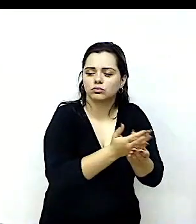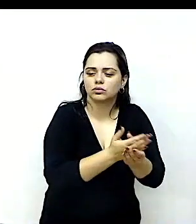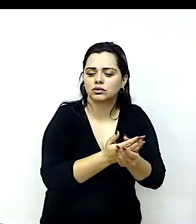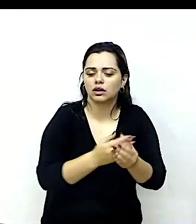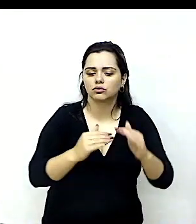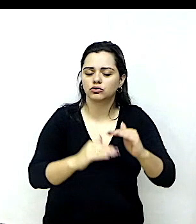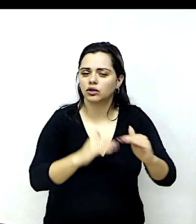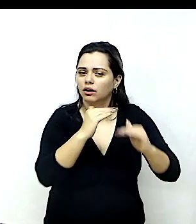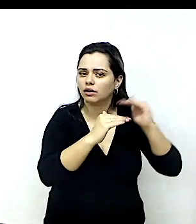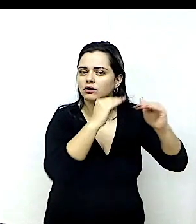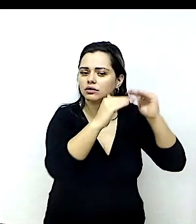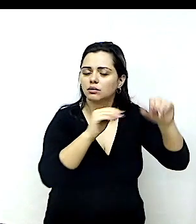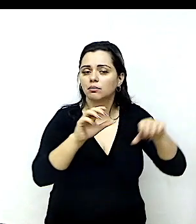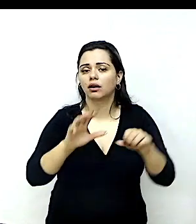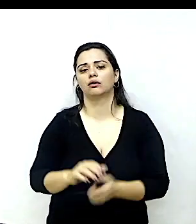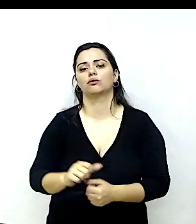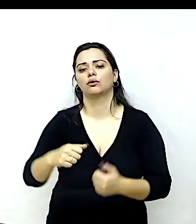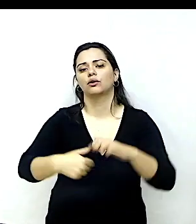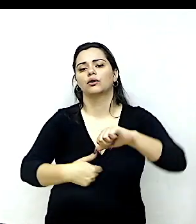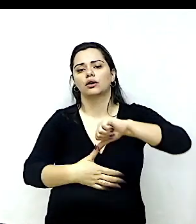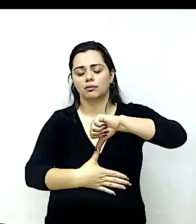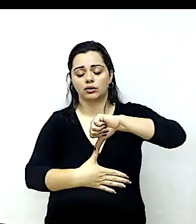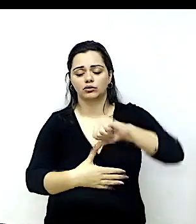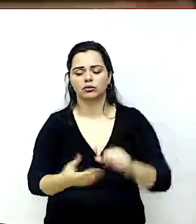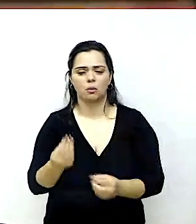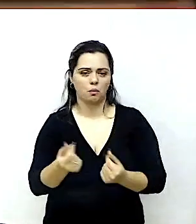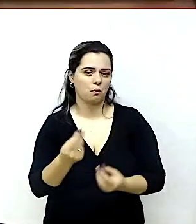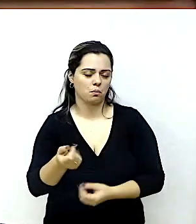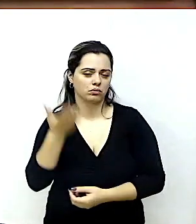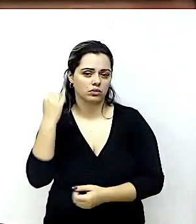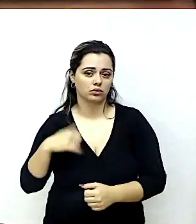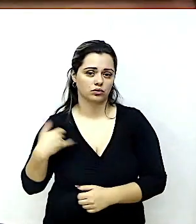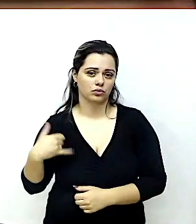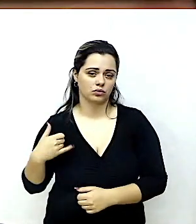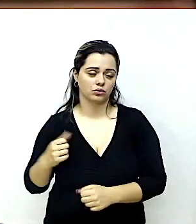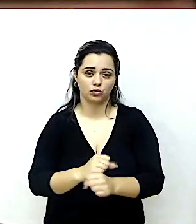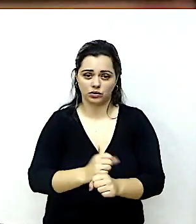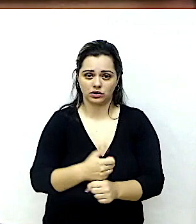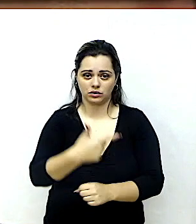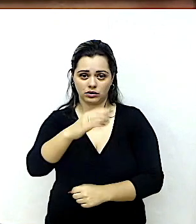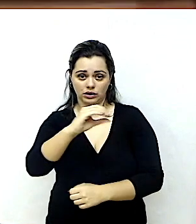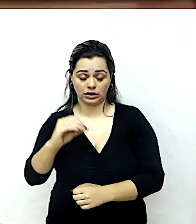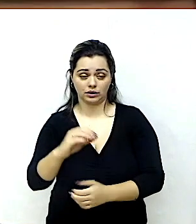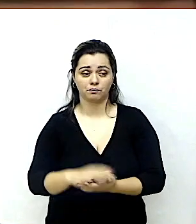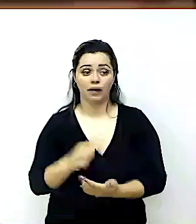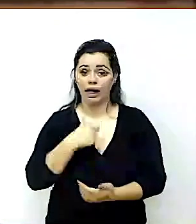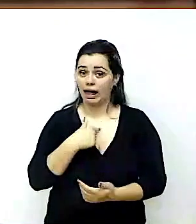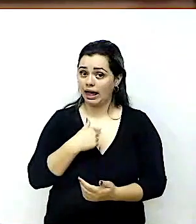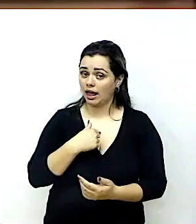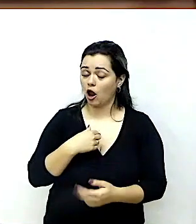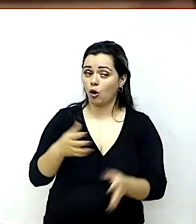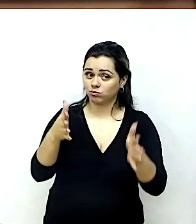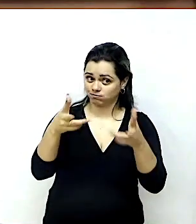dizer camas da sobretudo a partir da década de 70 agora a minha a minha impressão sem querer